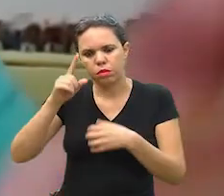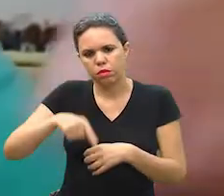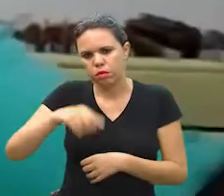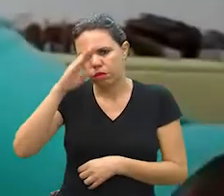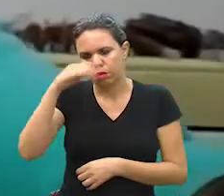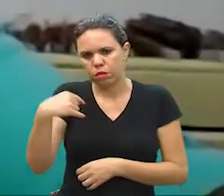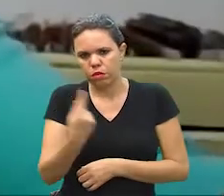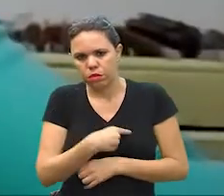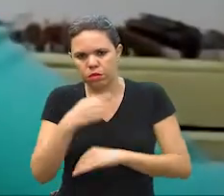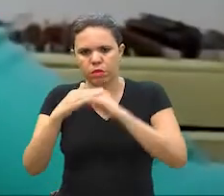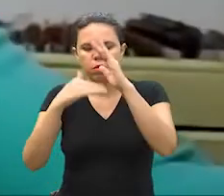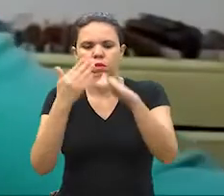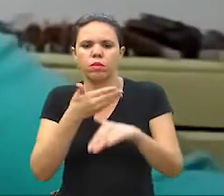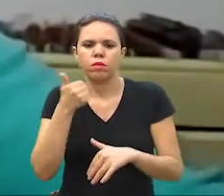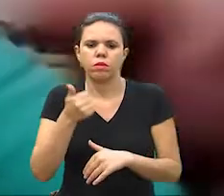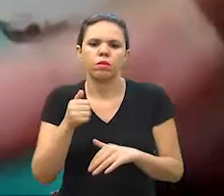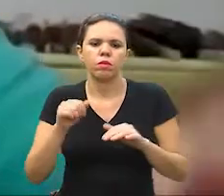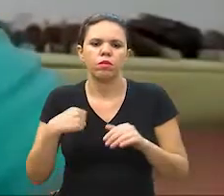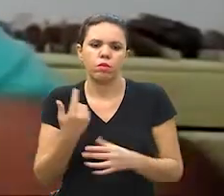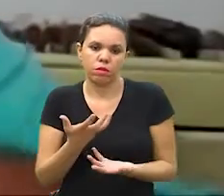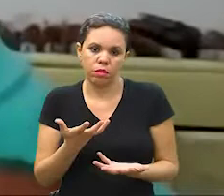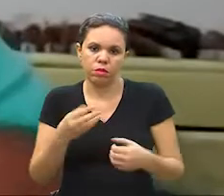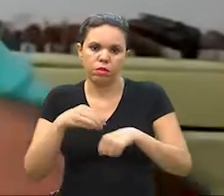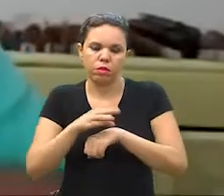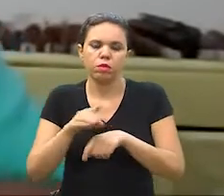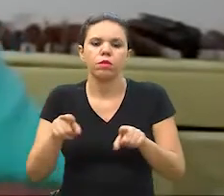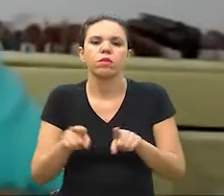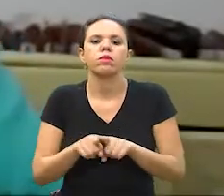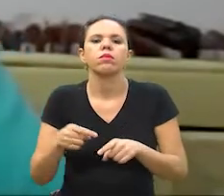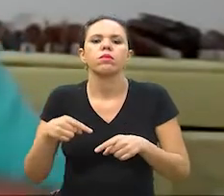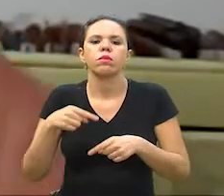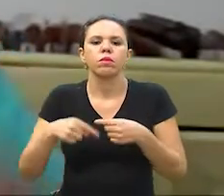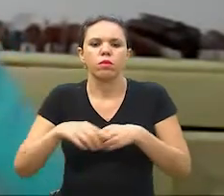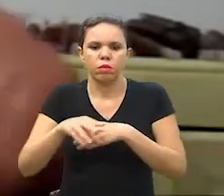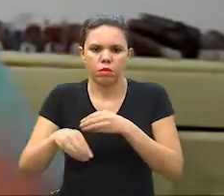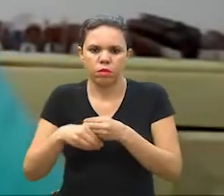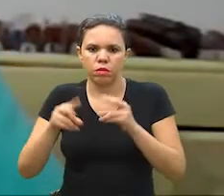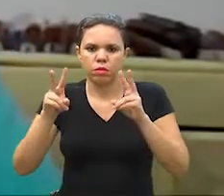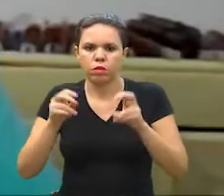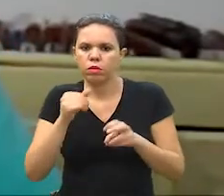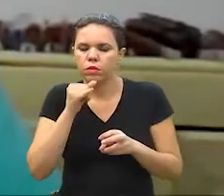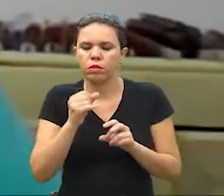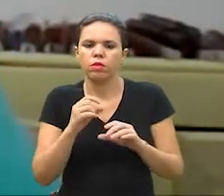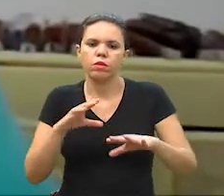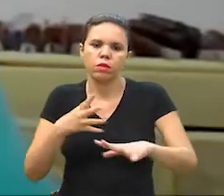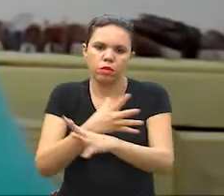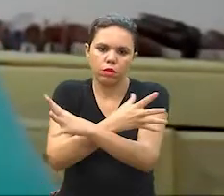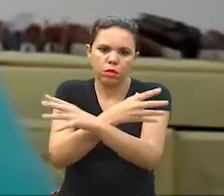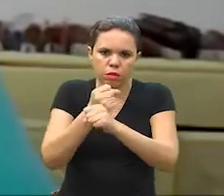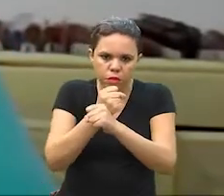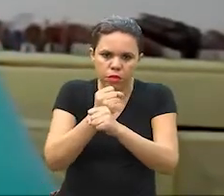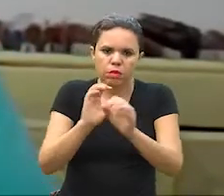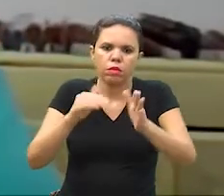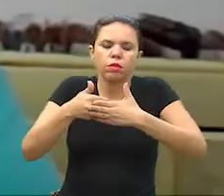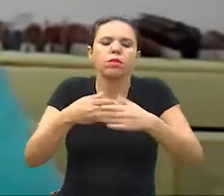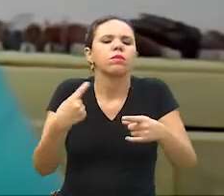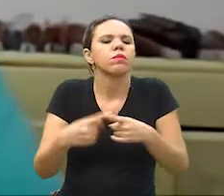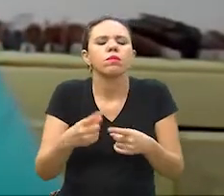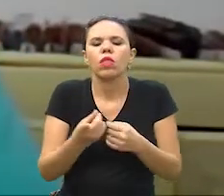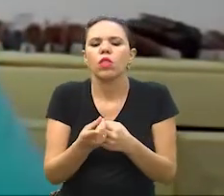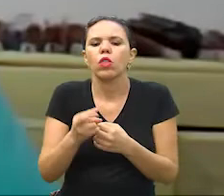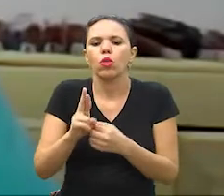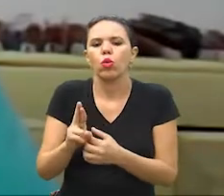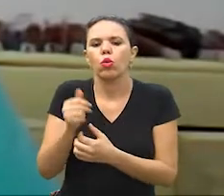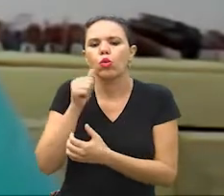fundamental a gente dar passo a mais. E eu queria trazer também para o debate essa questão do lockdown. Porque, como a doutora